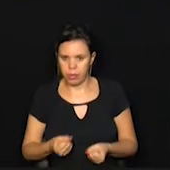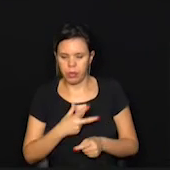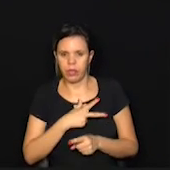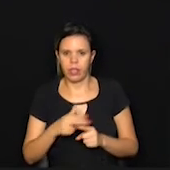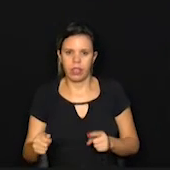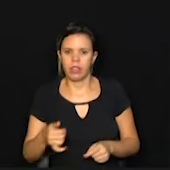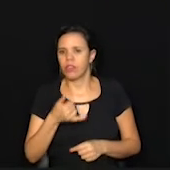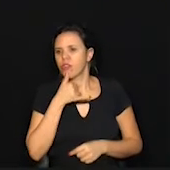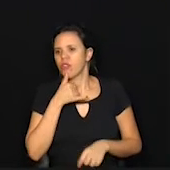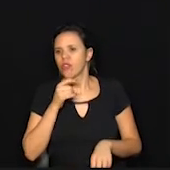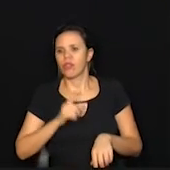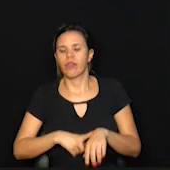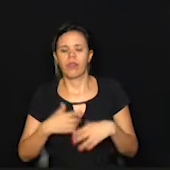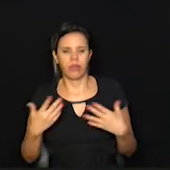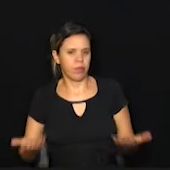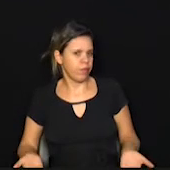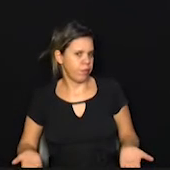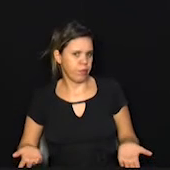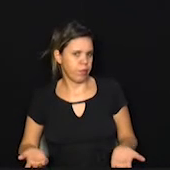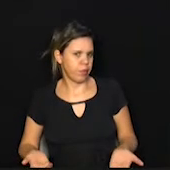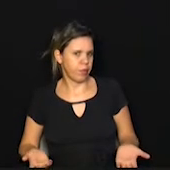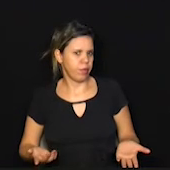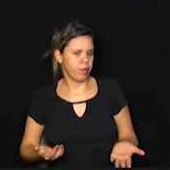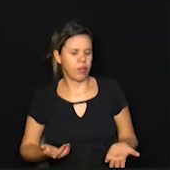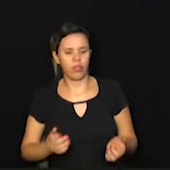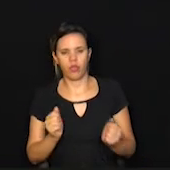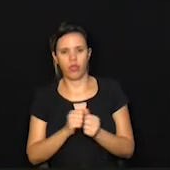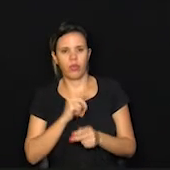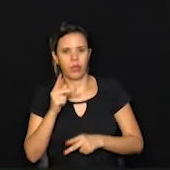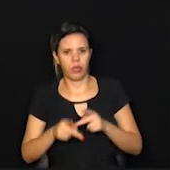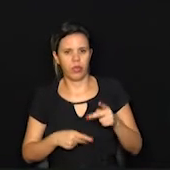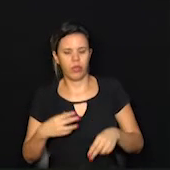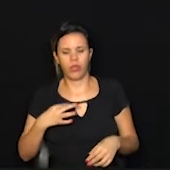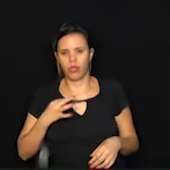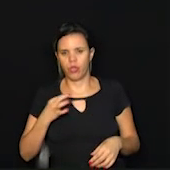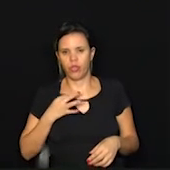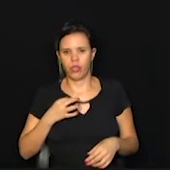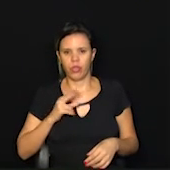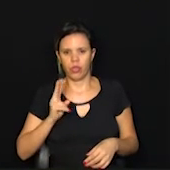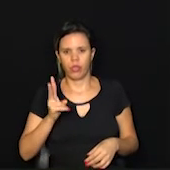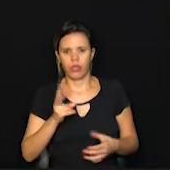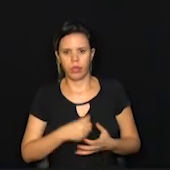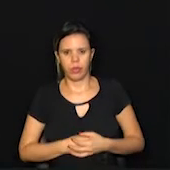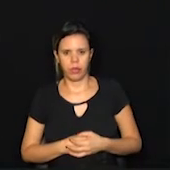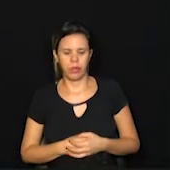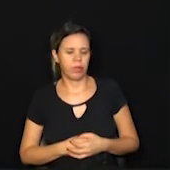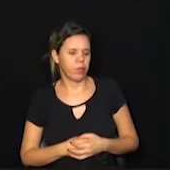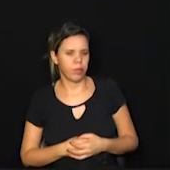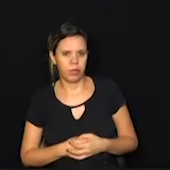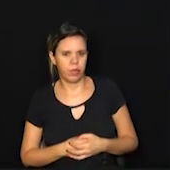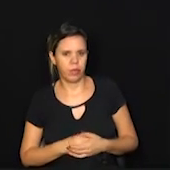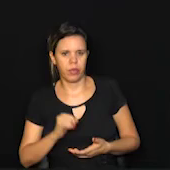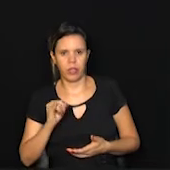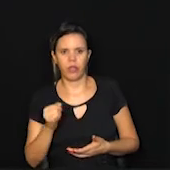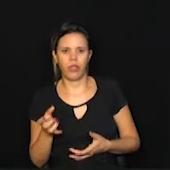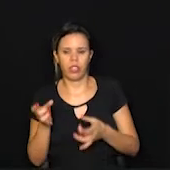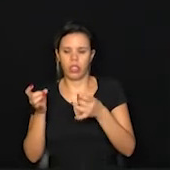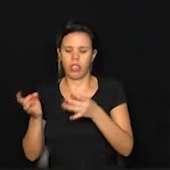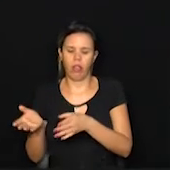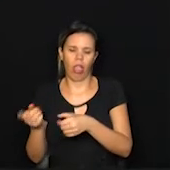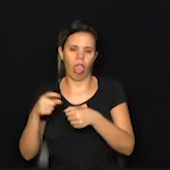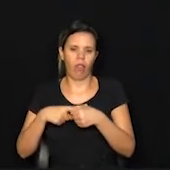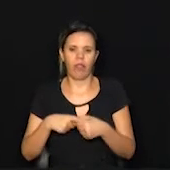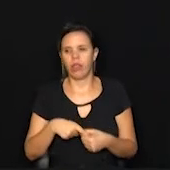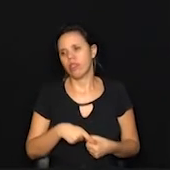infelizmente prevaleceu entre os guerrilheiros a ideia voluntarismo de permanecer lá como se recuar fosse